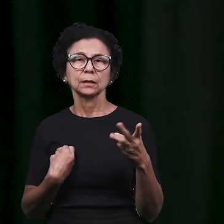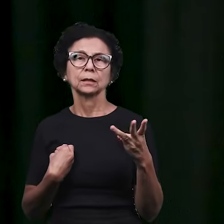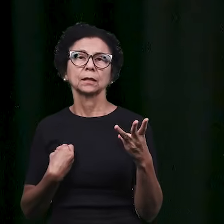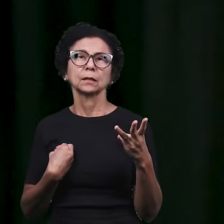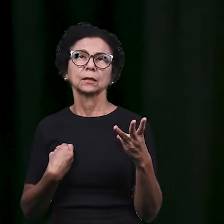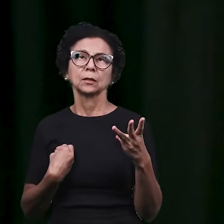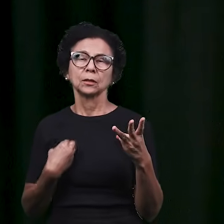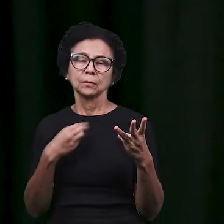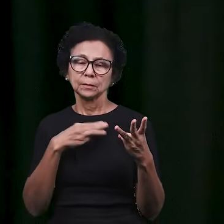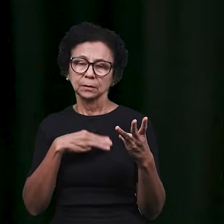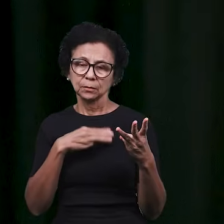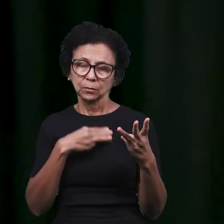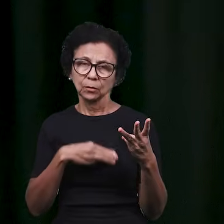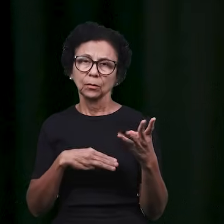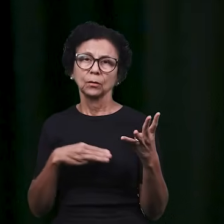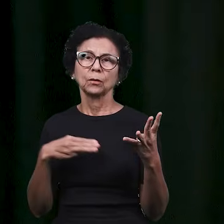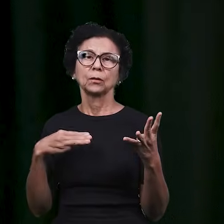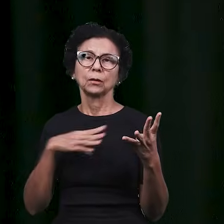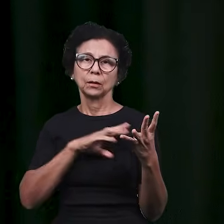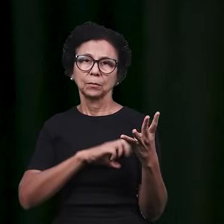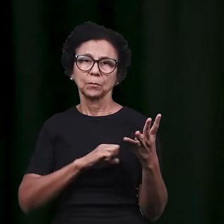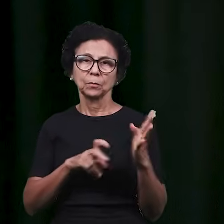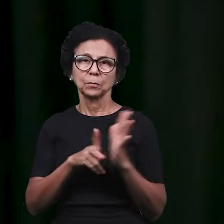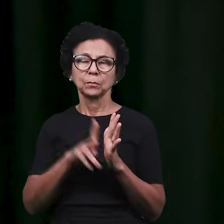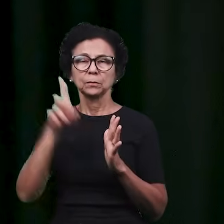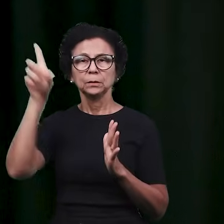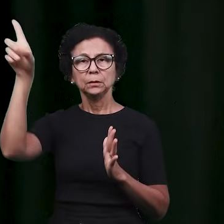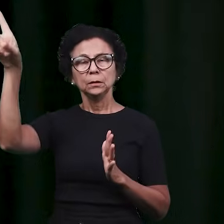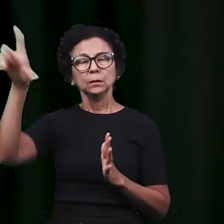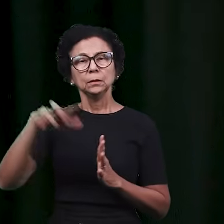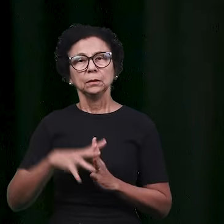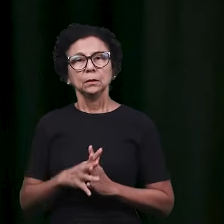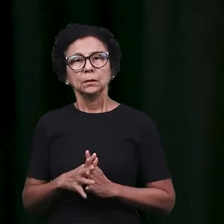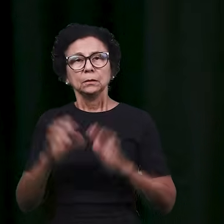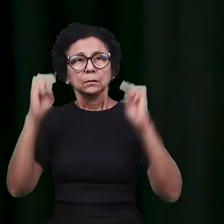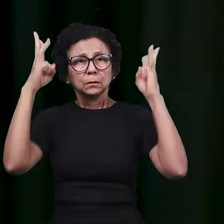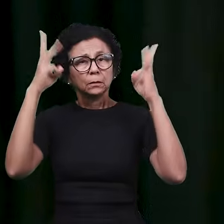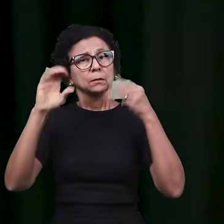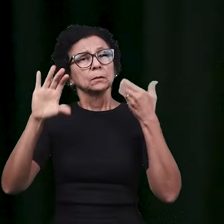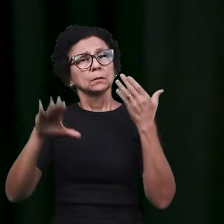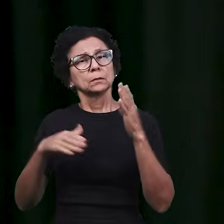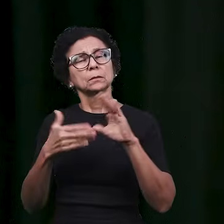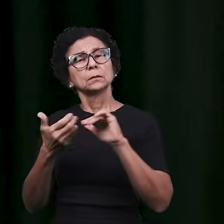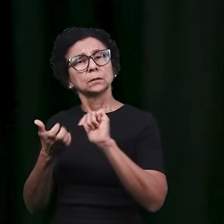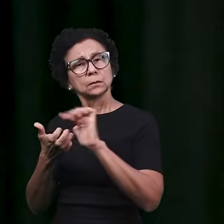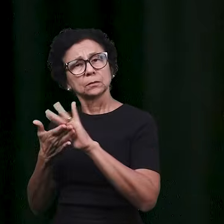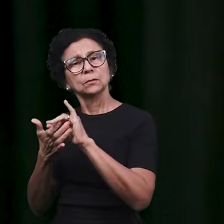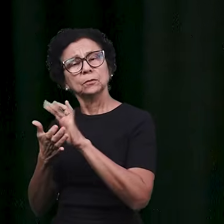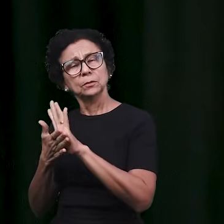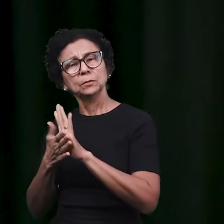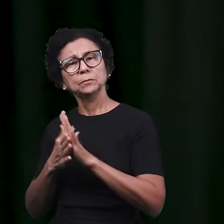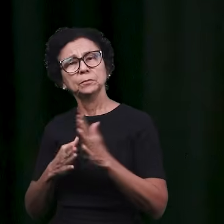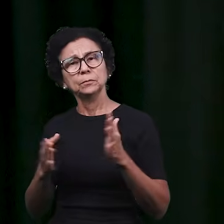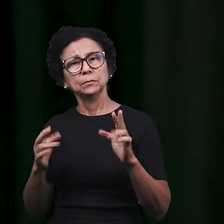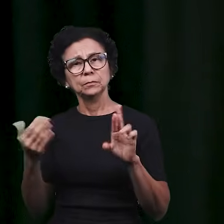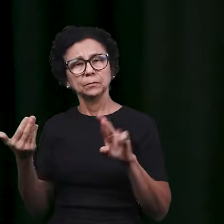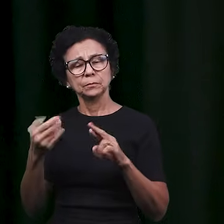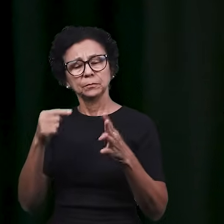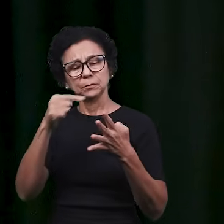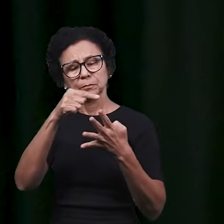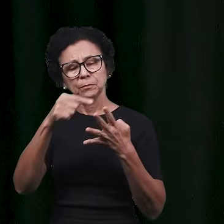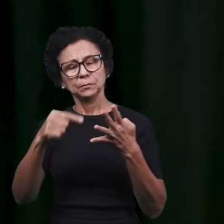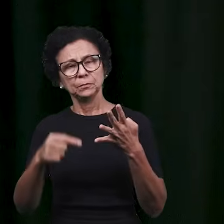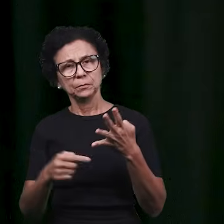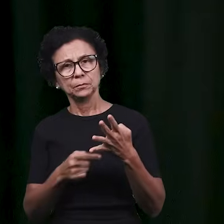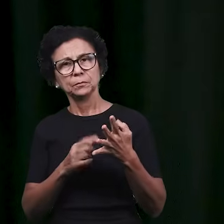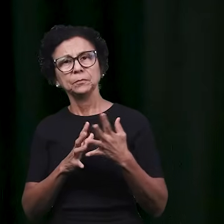a respeito da misericórdia, a respeito do amor de Deus. Moisés vai cantar isso. Nós falamos no início do livro de